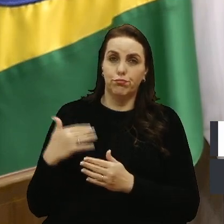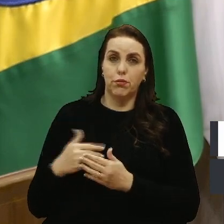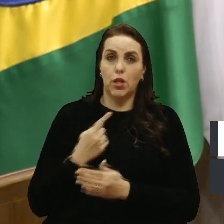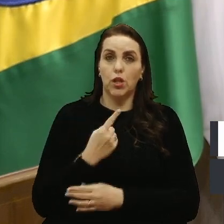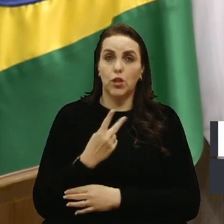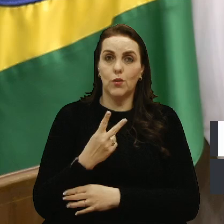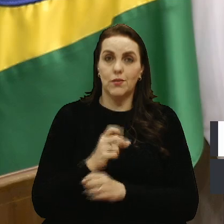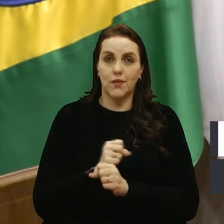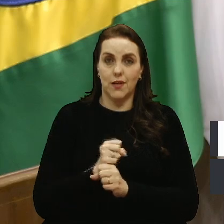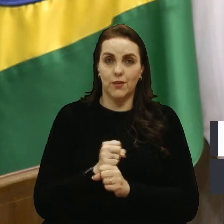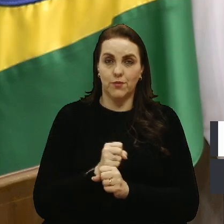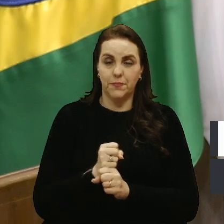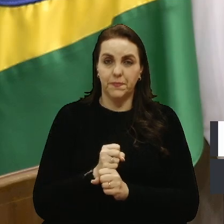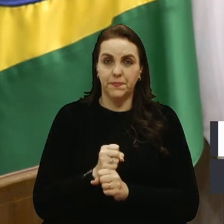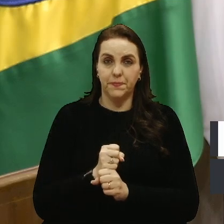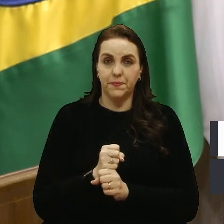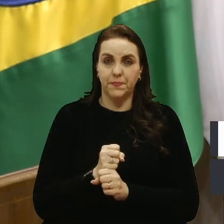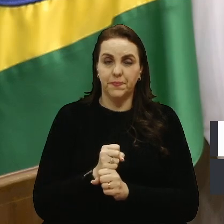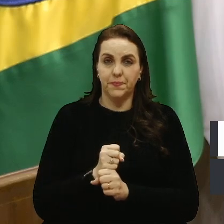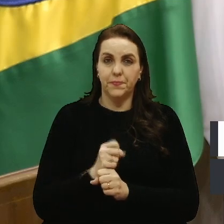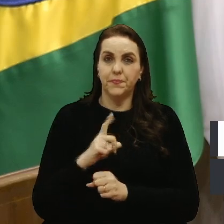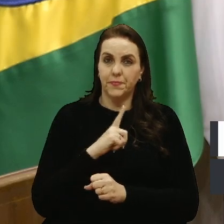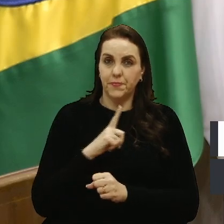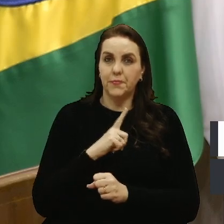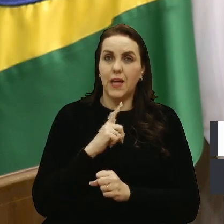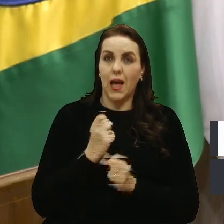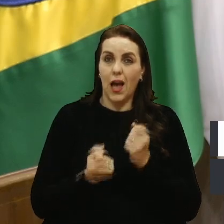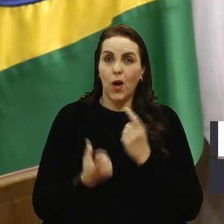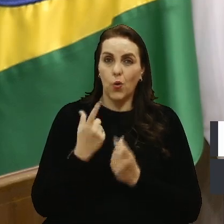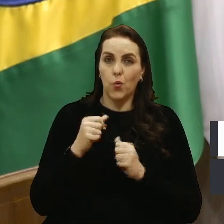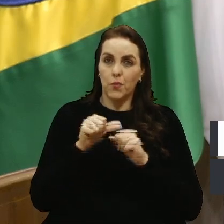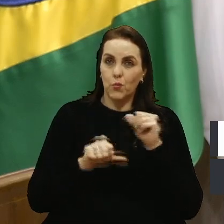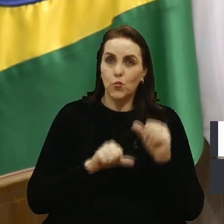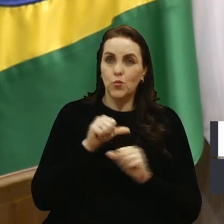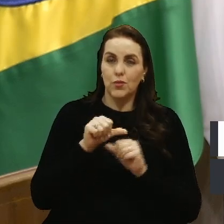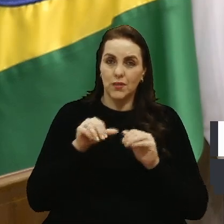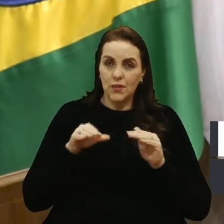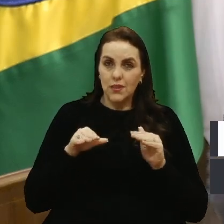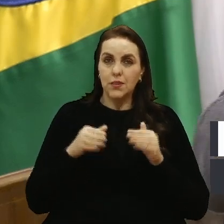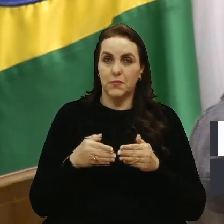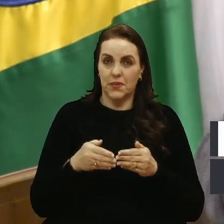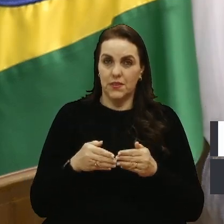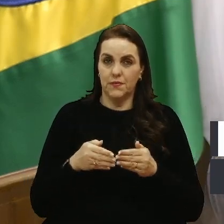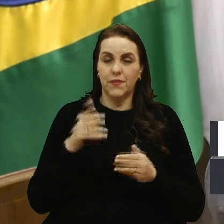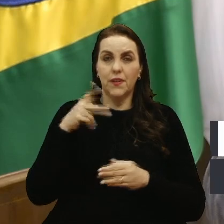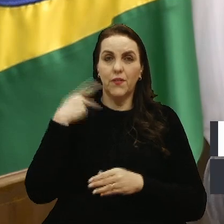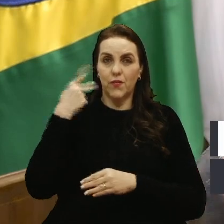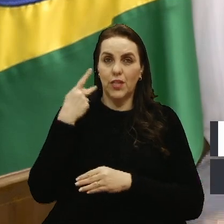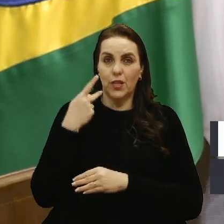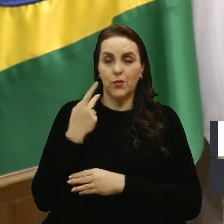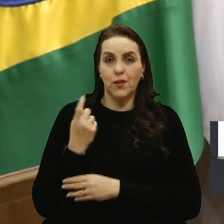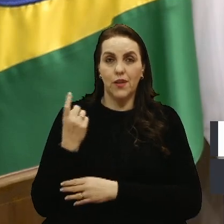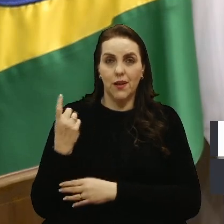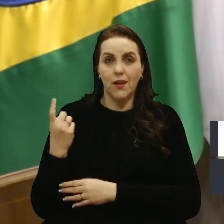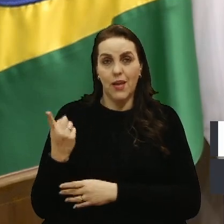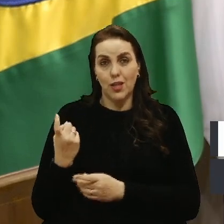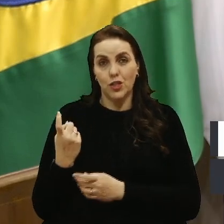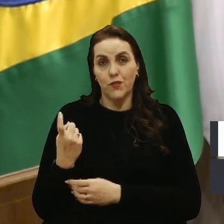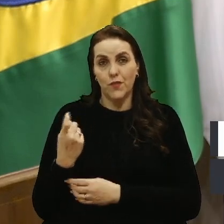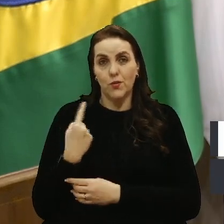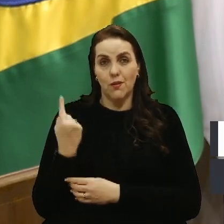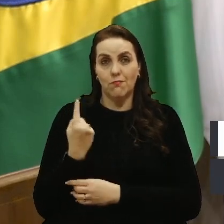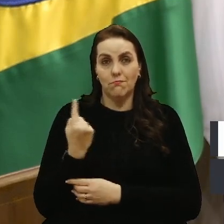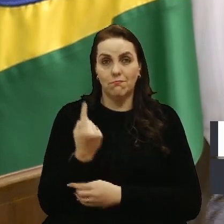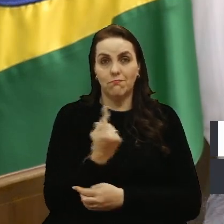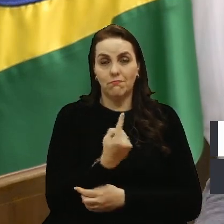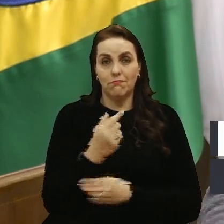que passou, tivemos algumas alterações específicas que vereadores individualmente, né, ao longo das